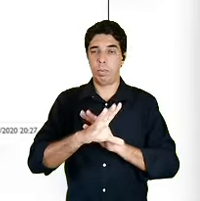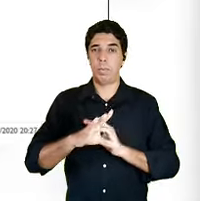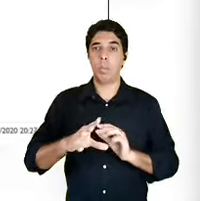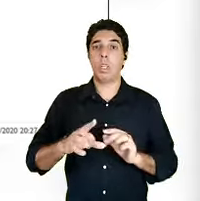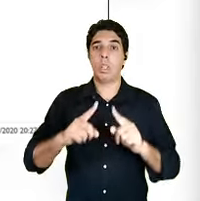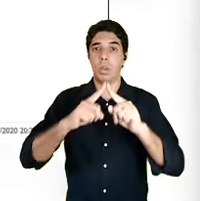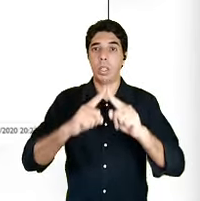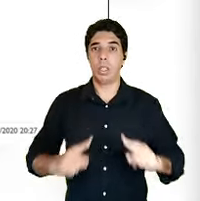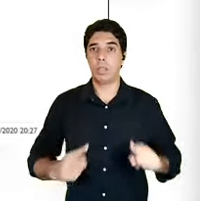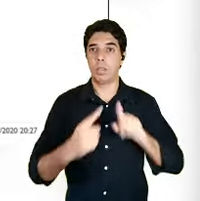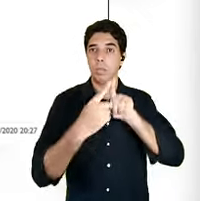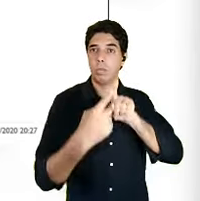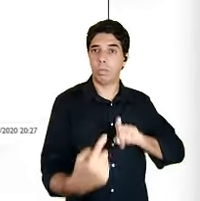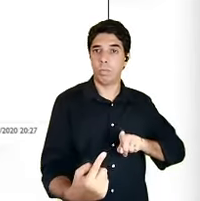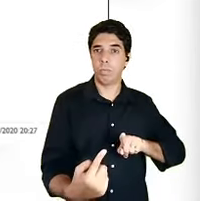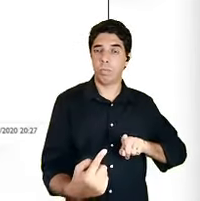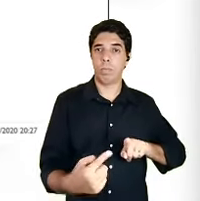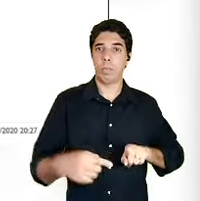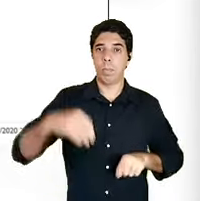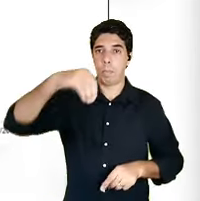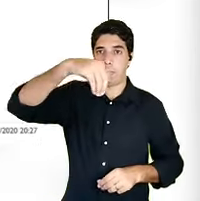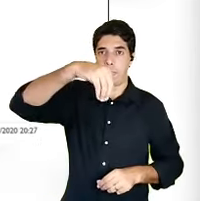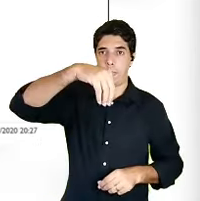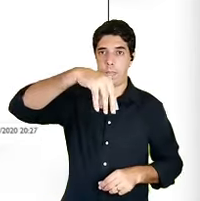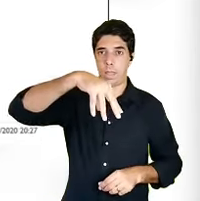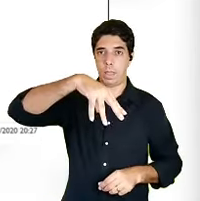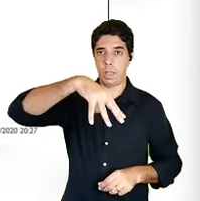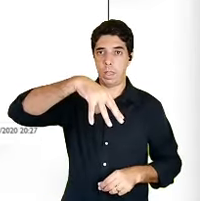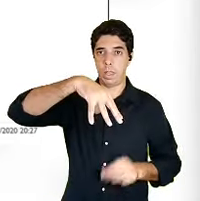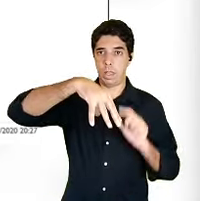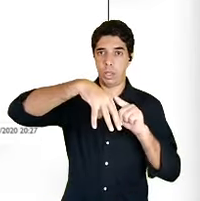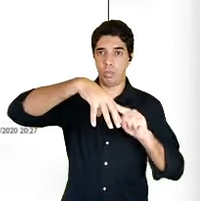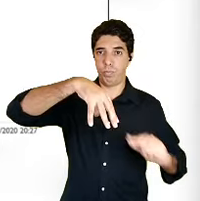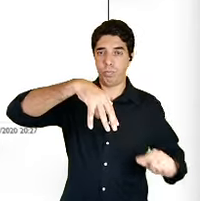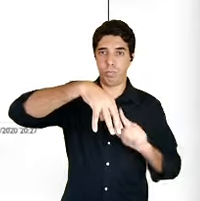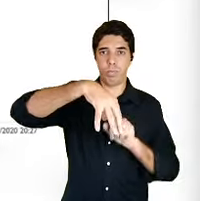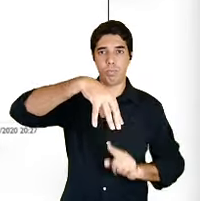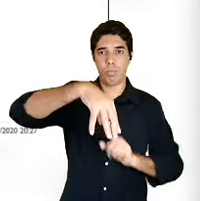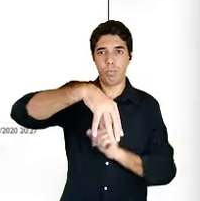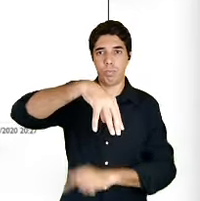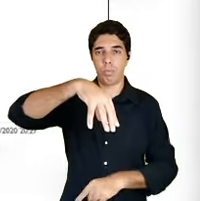através de uma projeção cônica, ou seja, os raios projetantes partem todos de um único ponto,